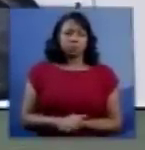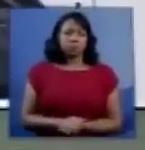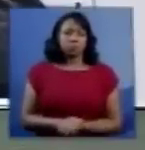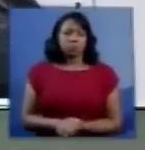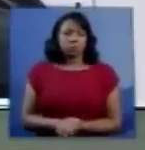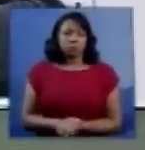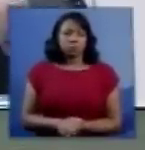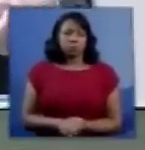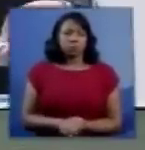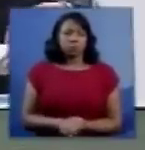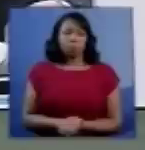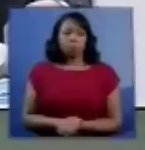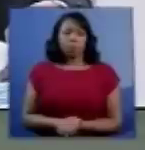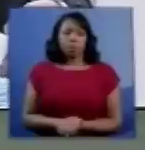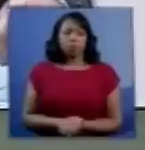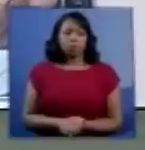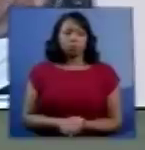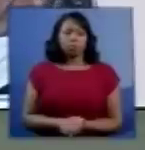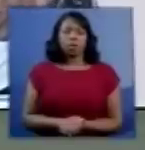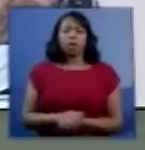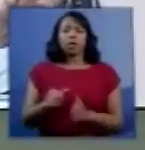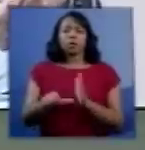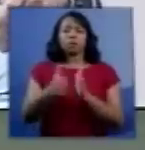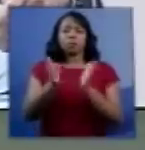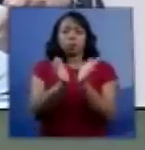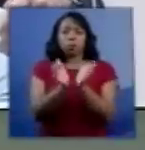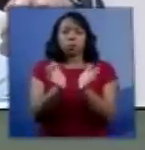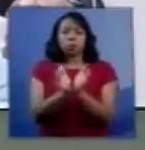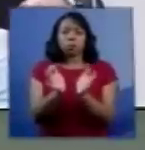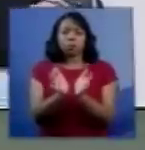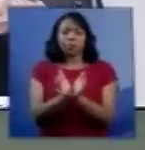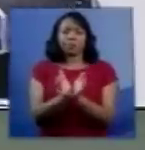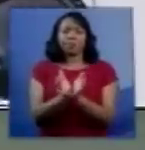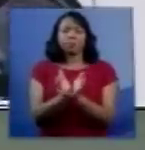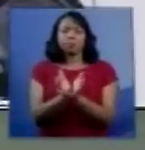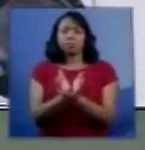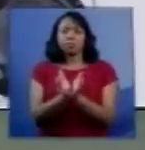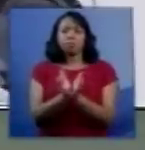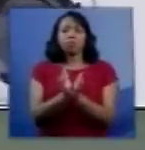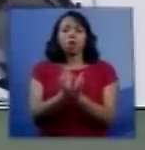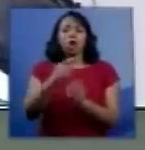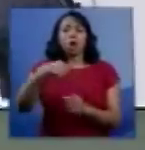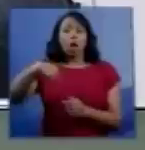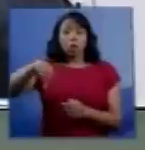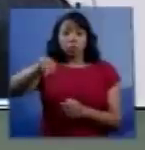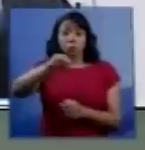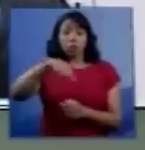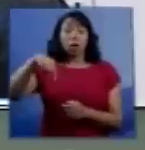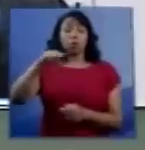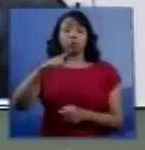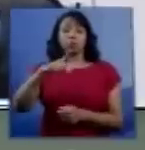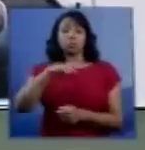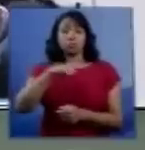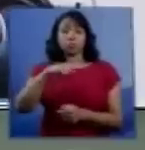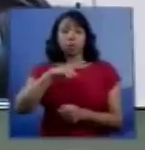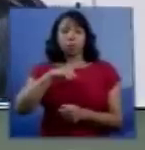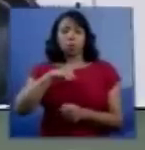presenciar neste primeiro grupo né Nós temos o o